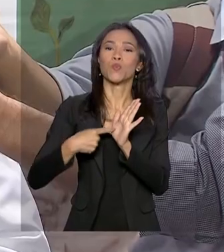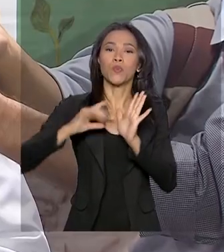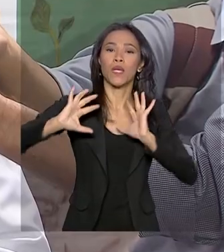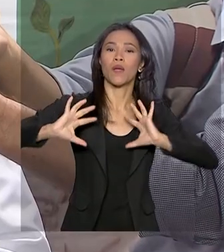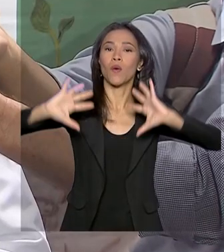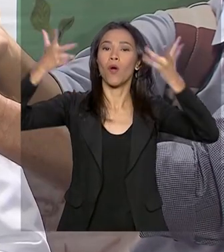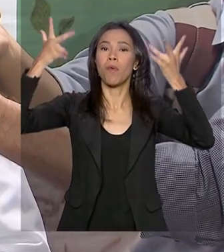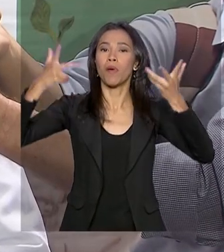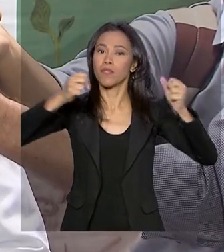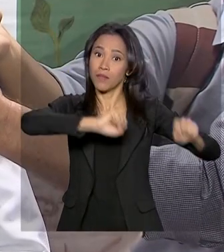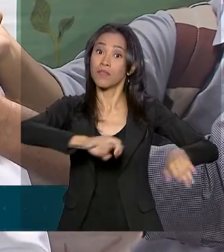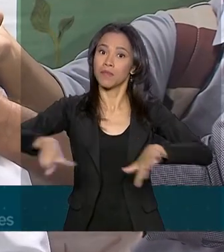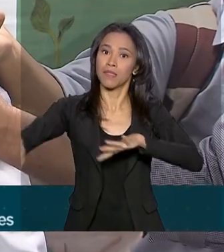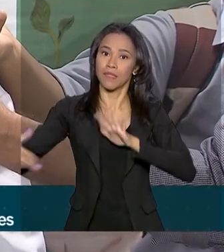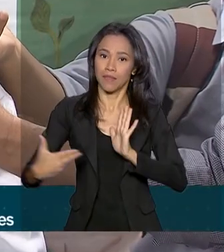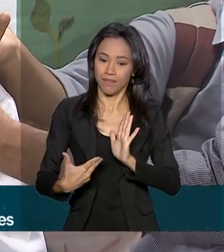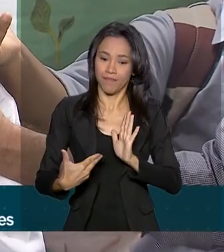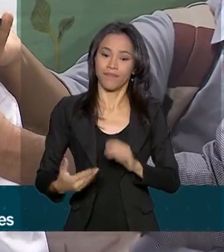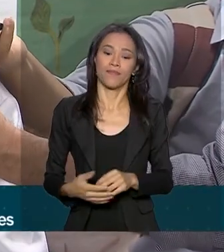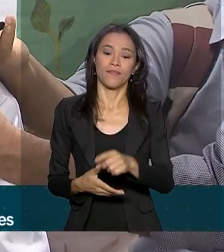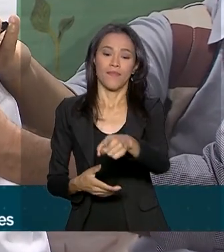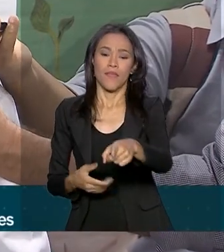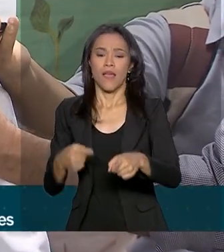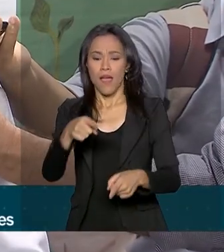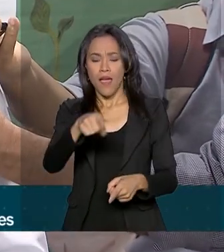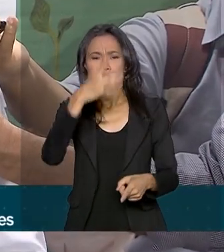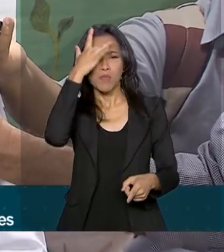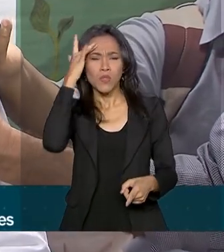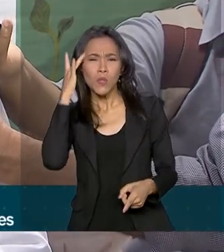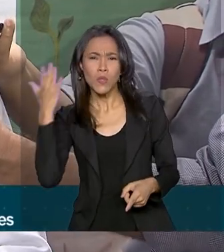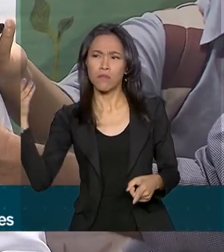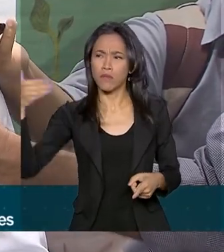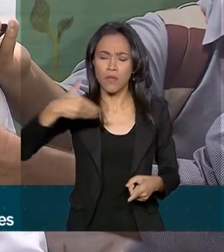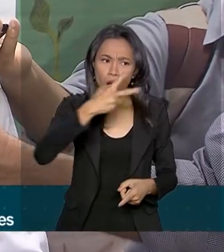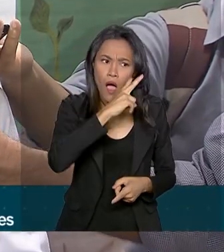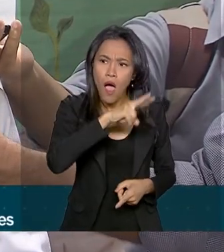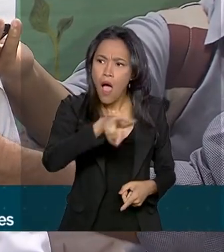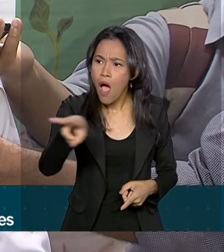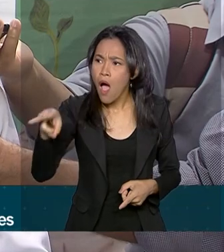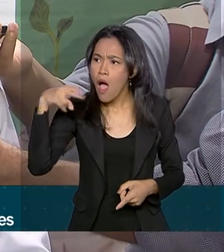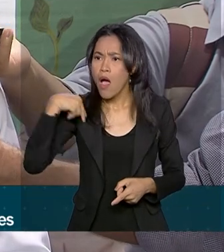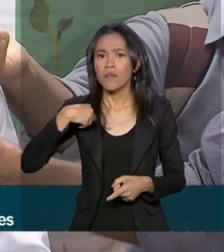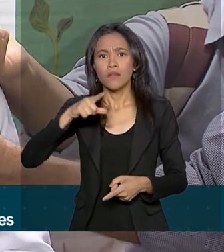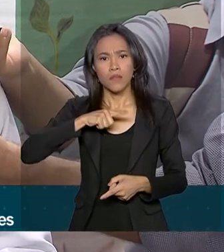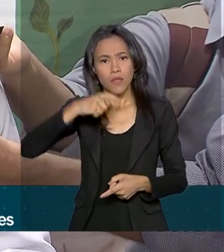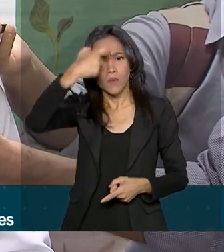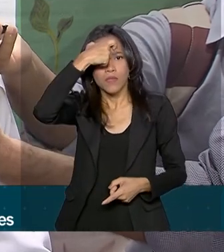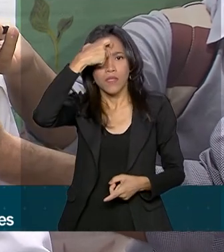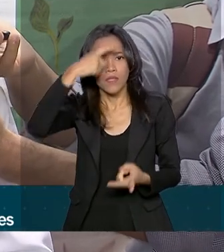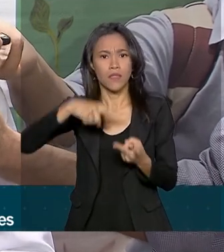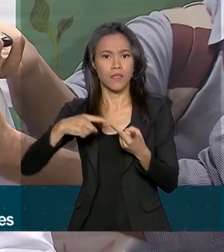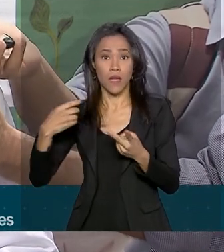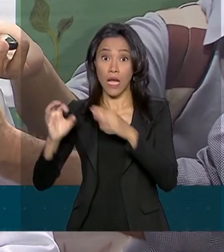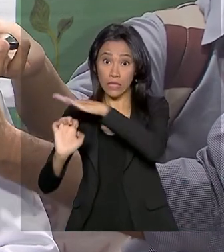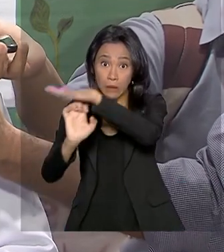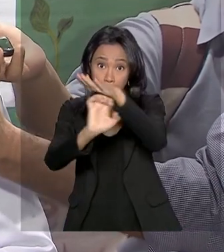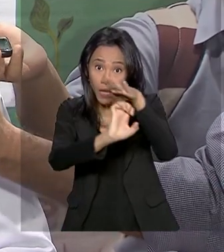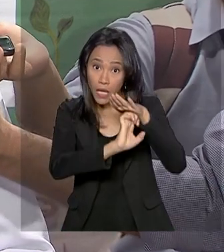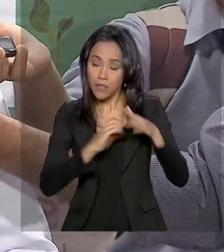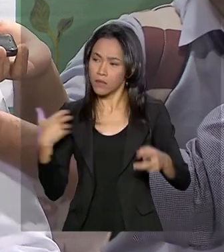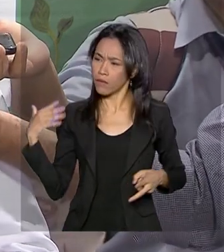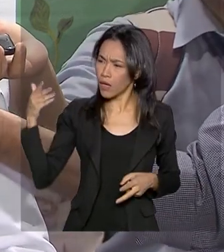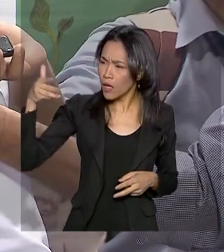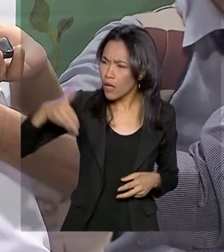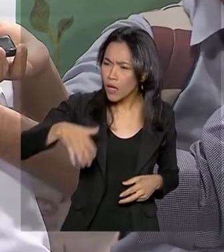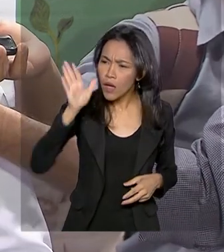Uma amostra como essa, as pessoas conseguem ter ciência das possibilidades, empresas que podem vir também, já começam a pensar sobre